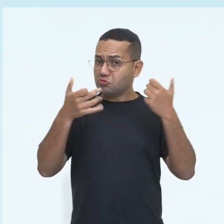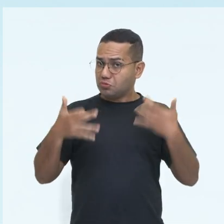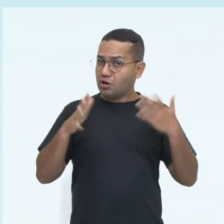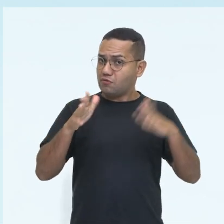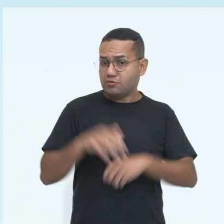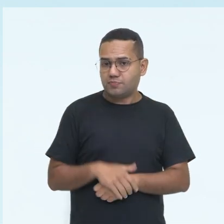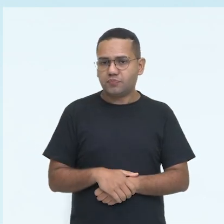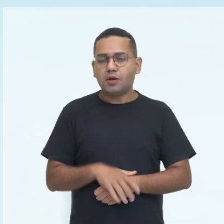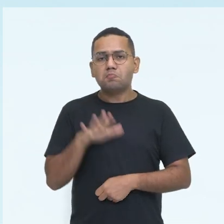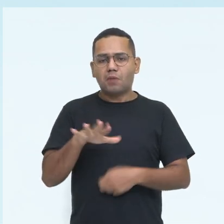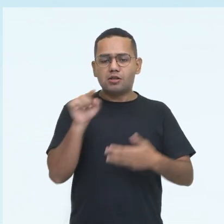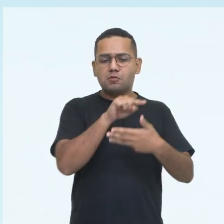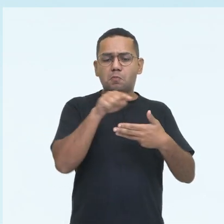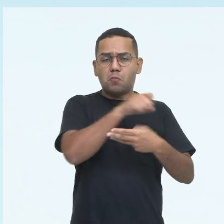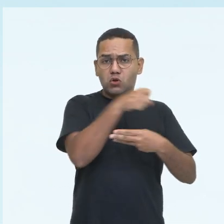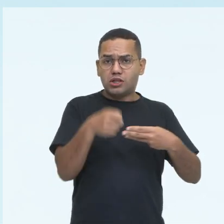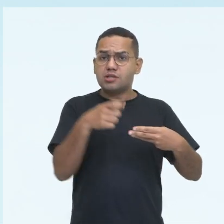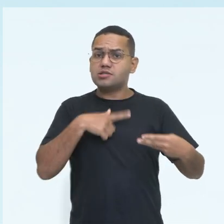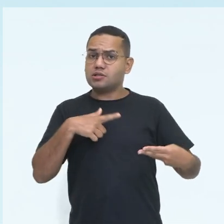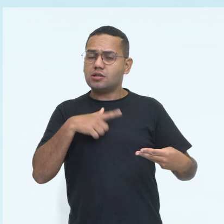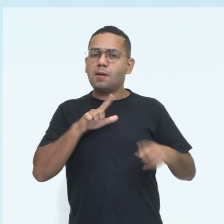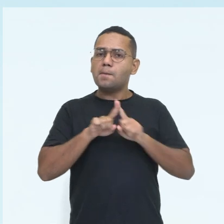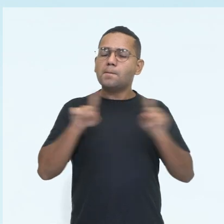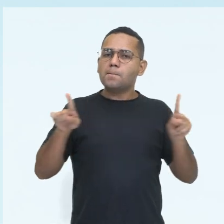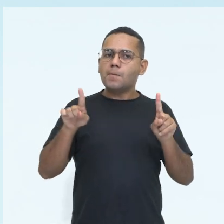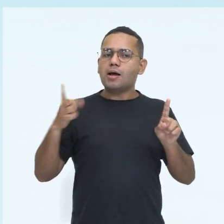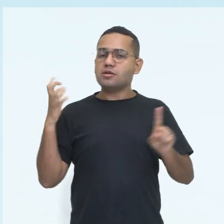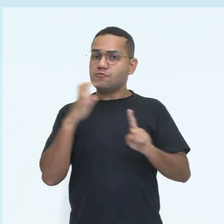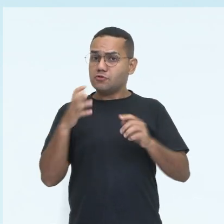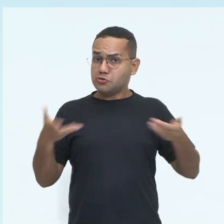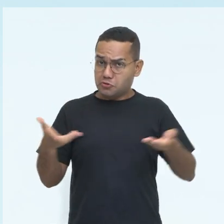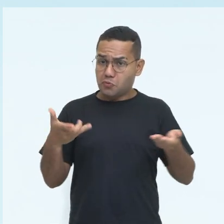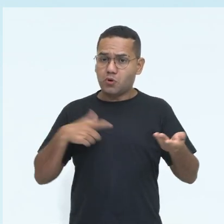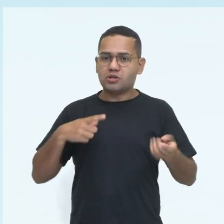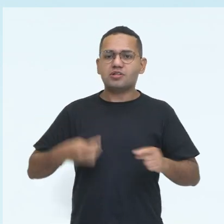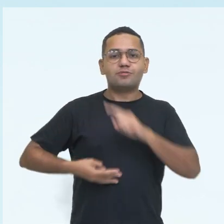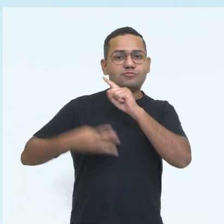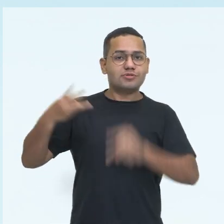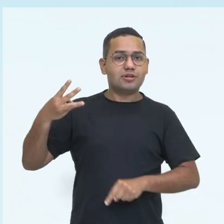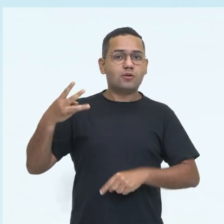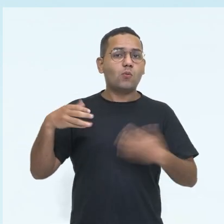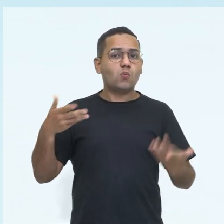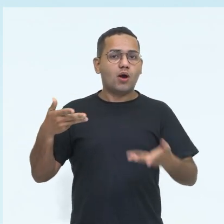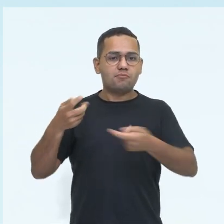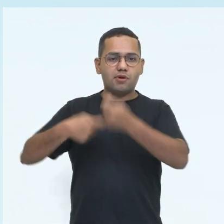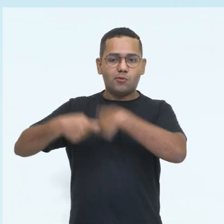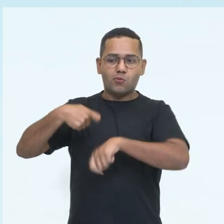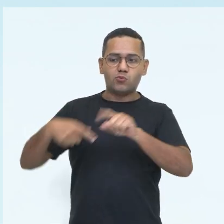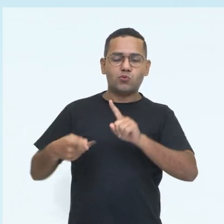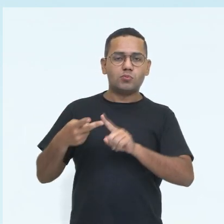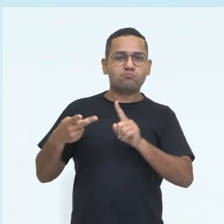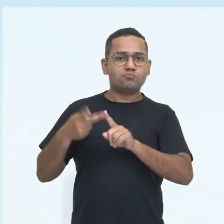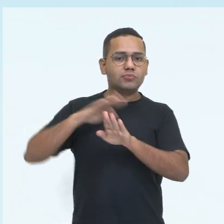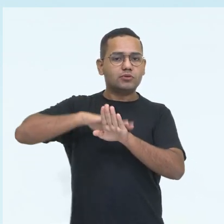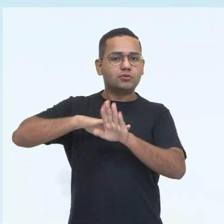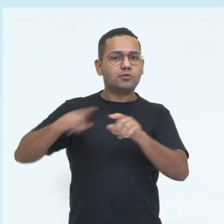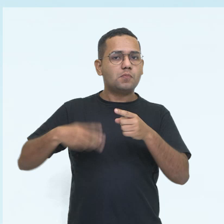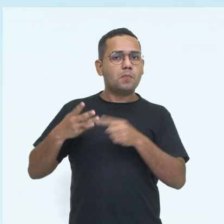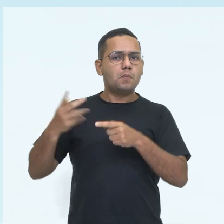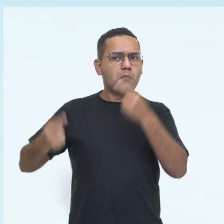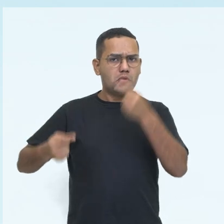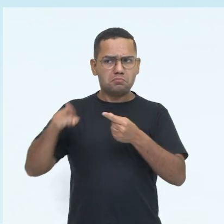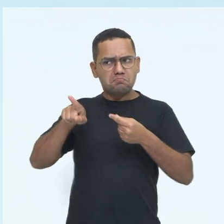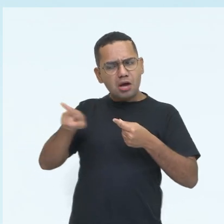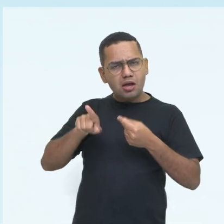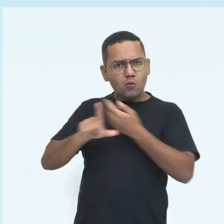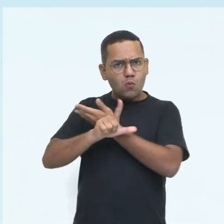na verdade, quem comanda a gente são os poderes econômico, ideológico e político. E aí ele começa a explicar para